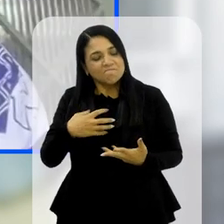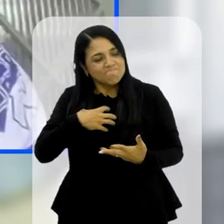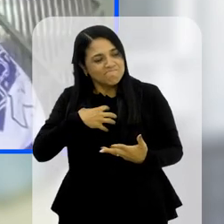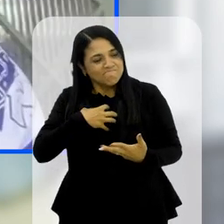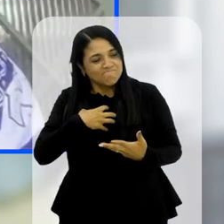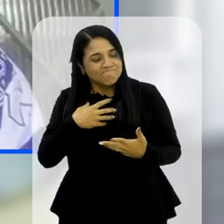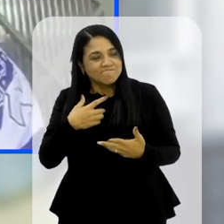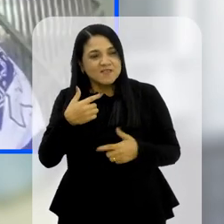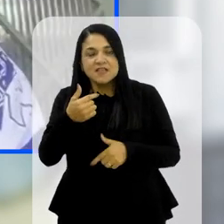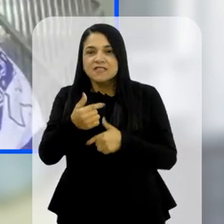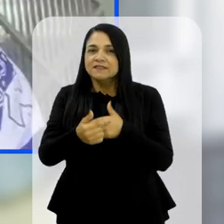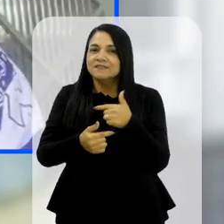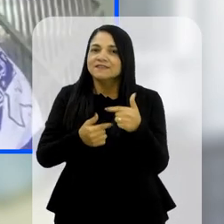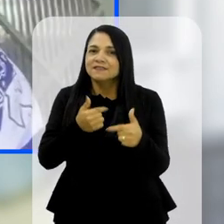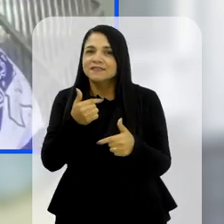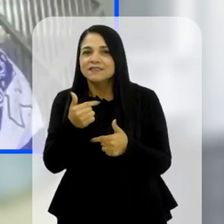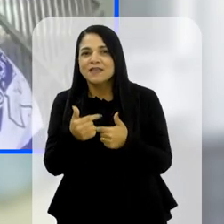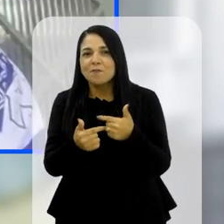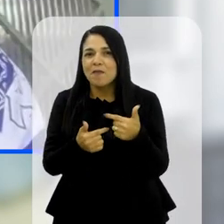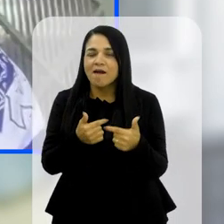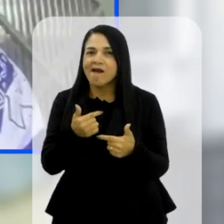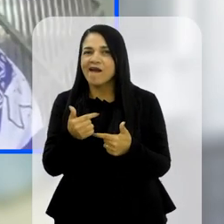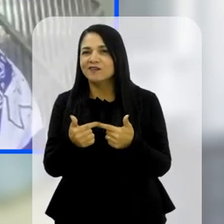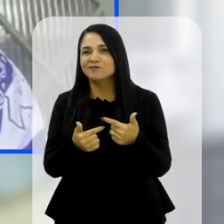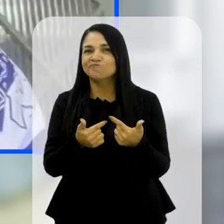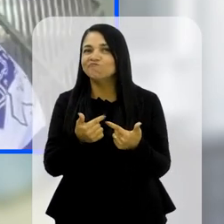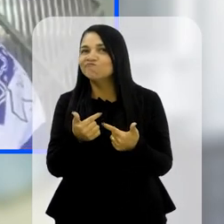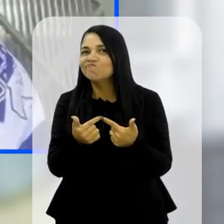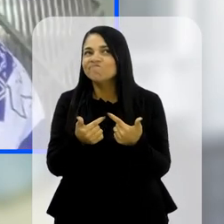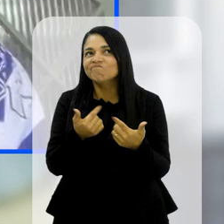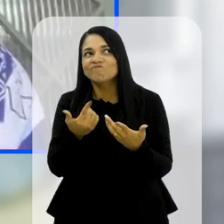não é um trabalho.